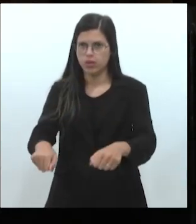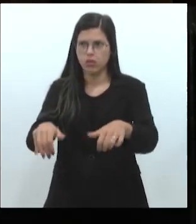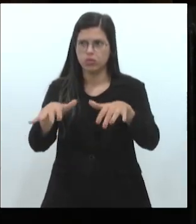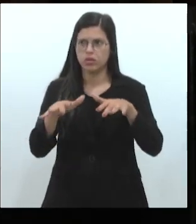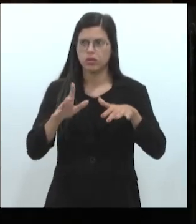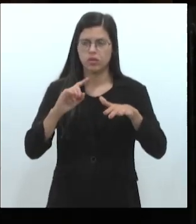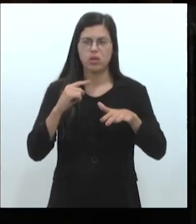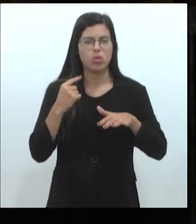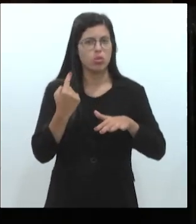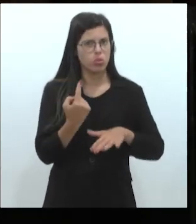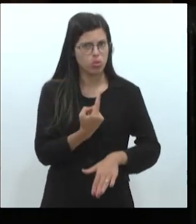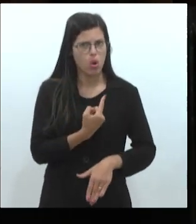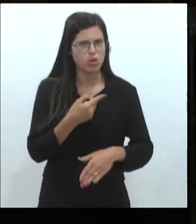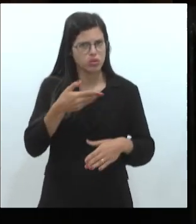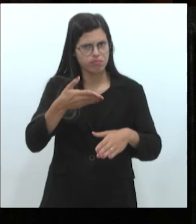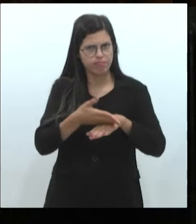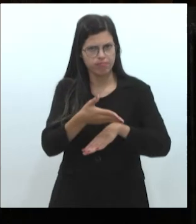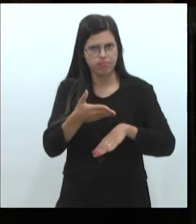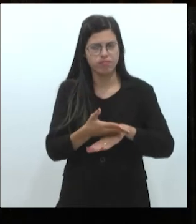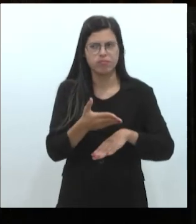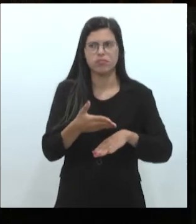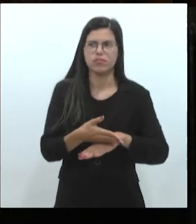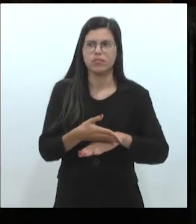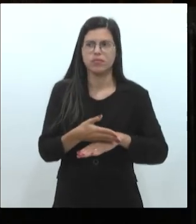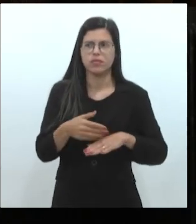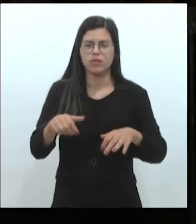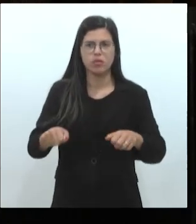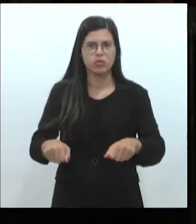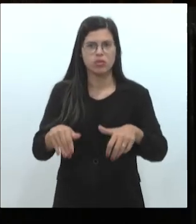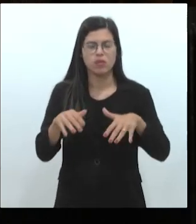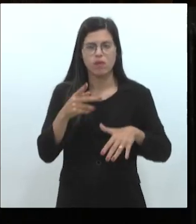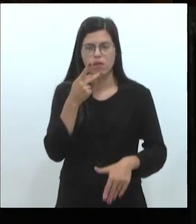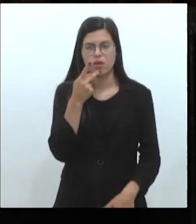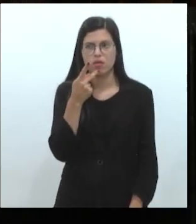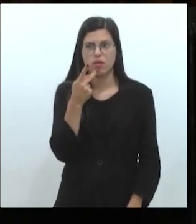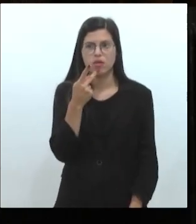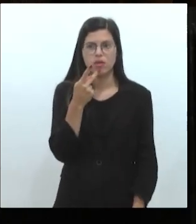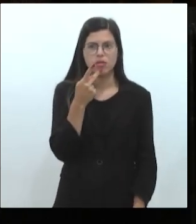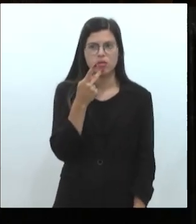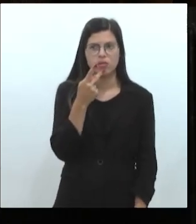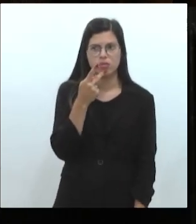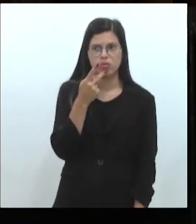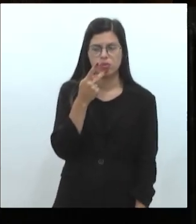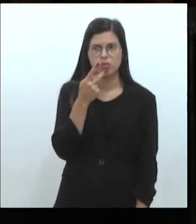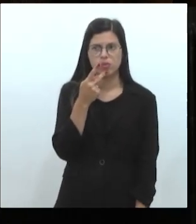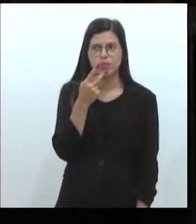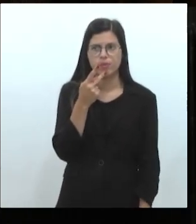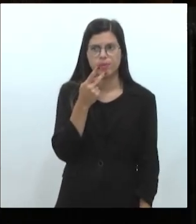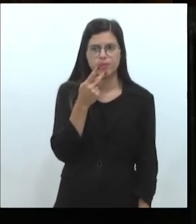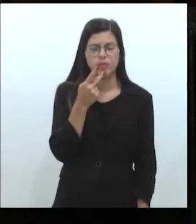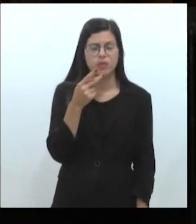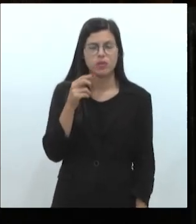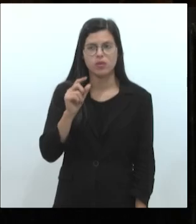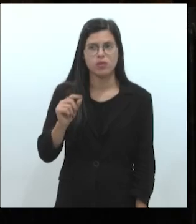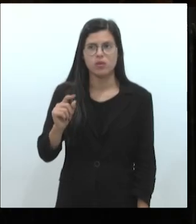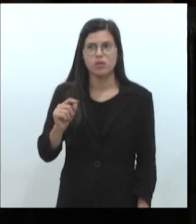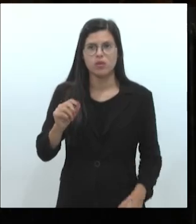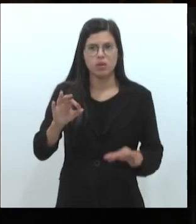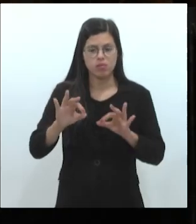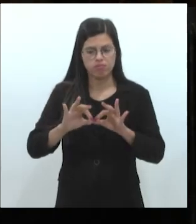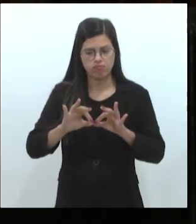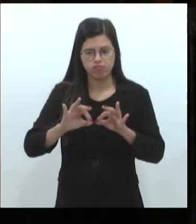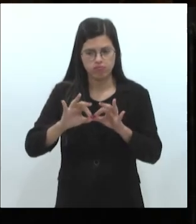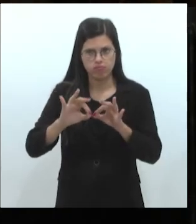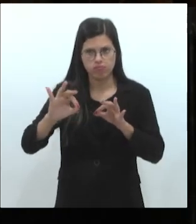nessa audiência pública dizendo que o gatilho da extensão da Estrada de